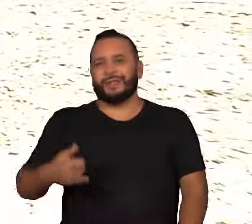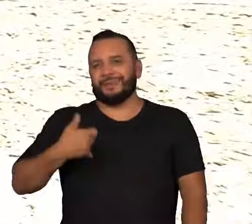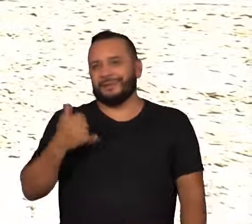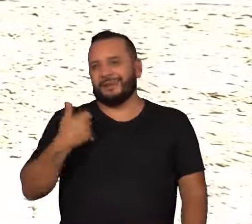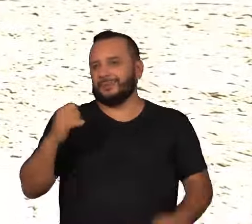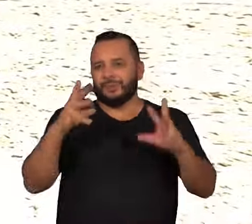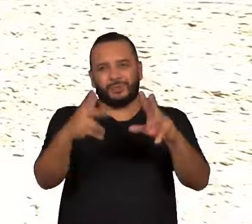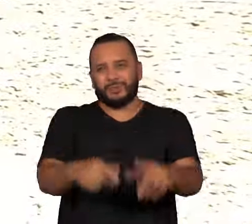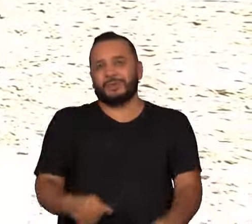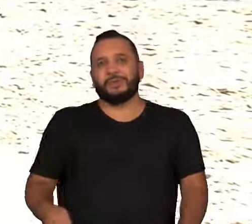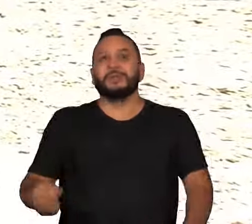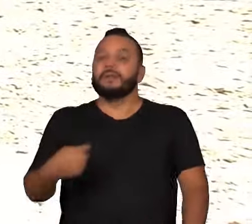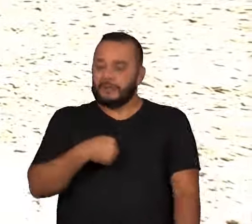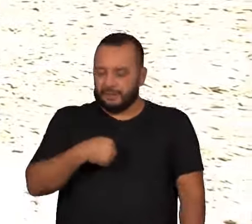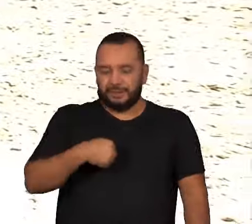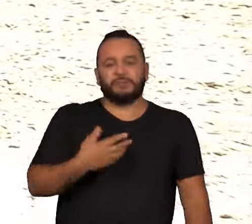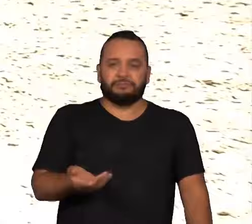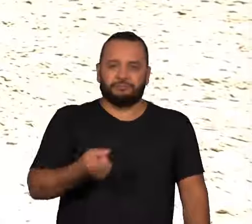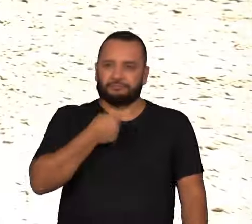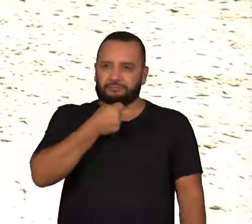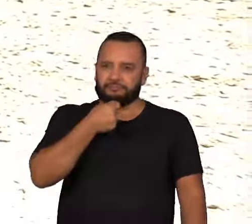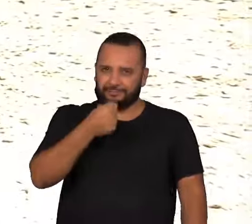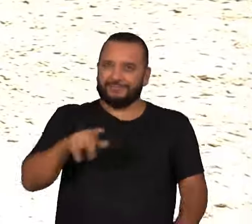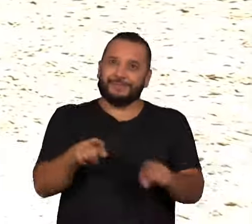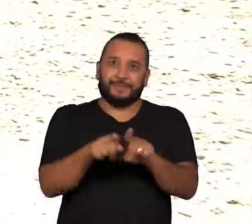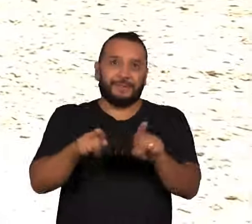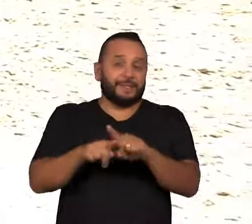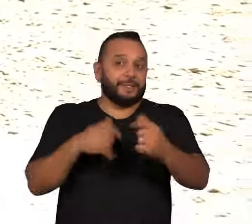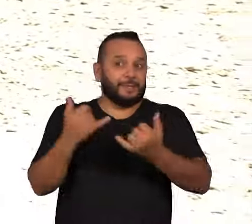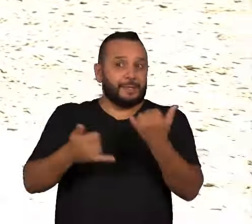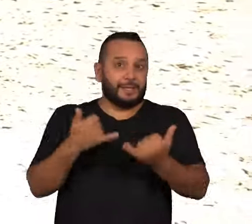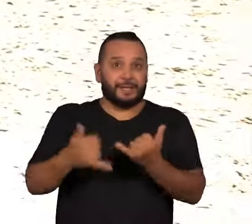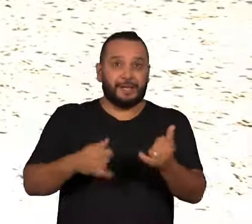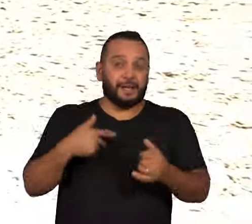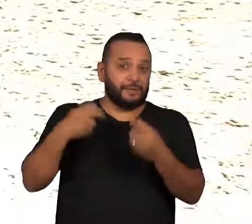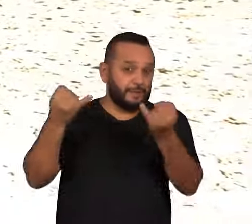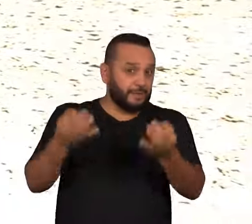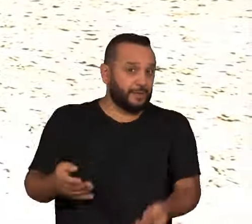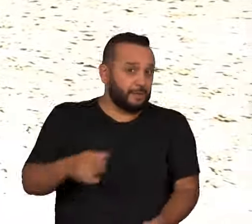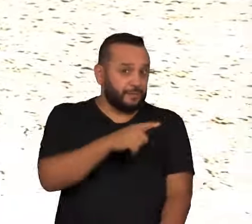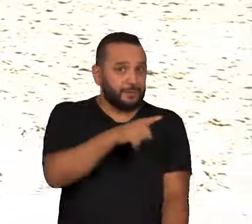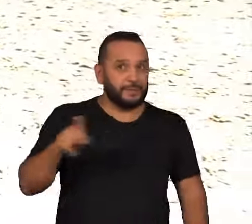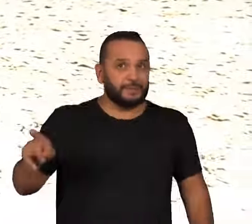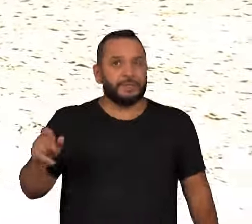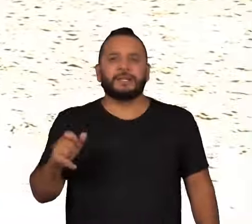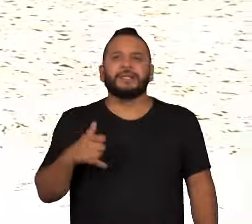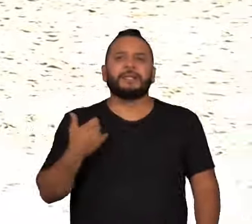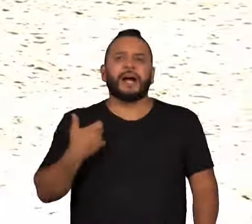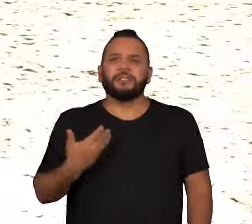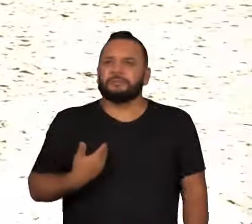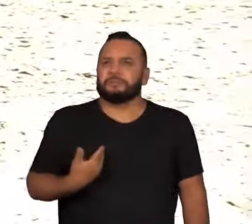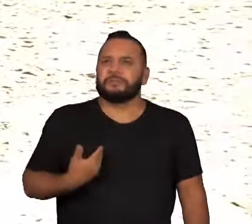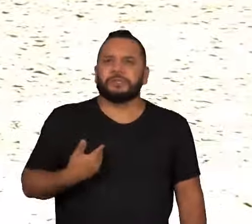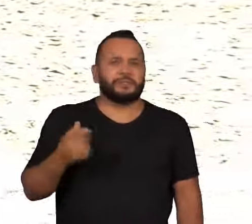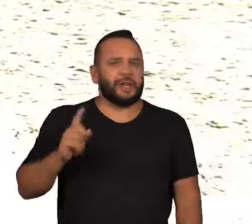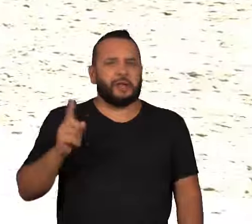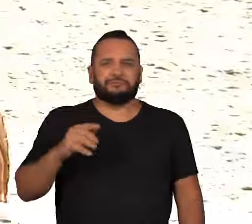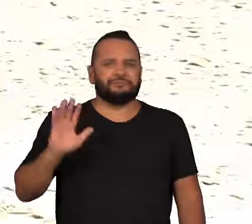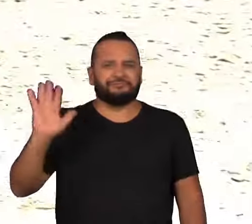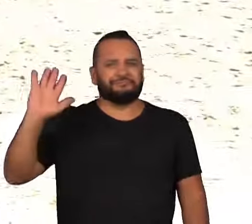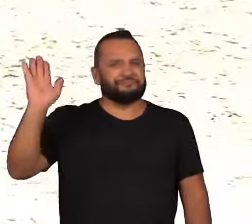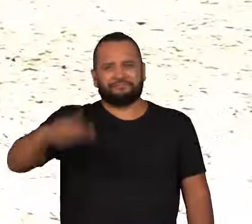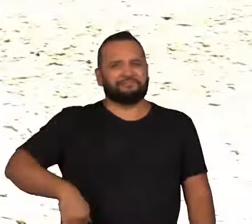idades. E aí, a repórter, claro que vai entrar na dança. E eu nem preciso contar para vocês quantos anos eu tenho. Vou jogar, né?